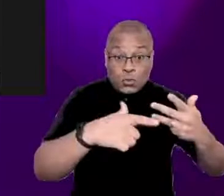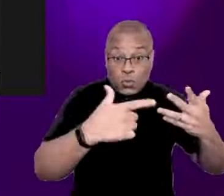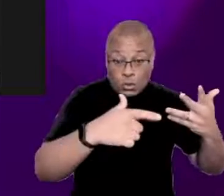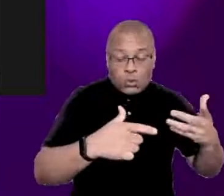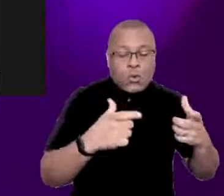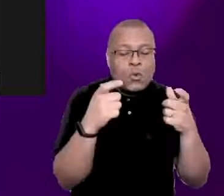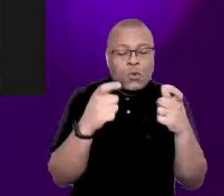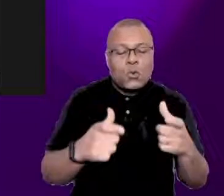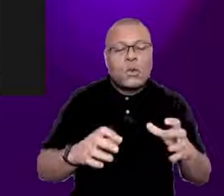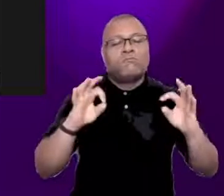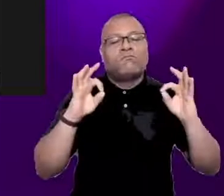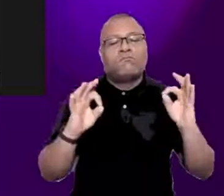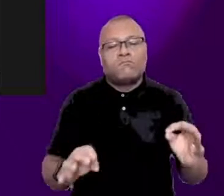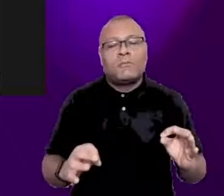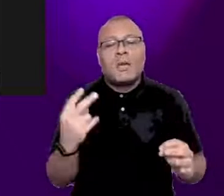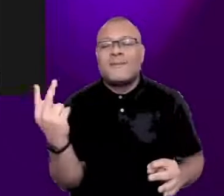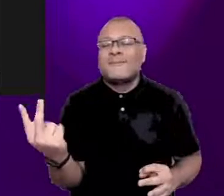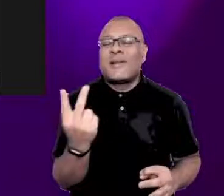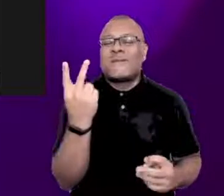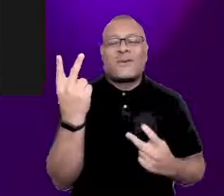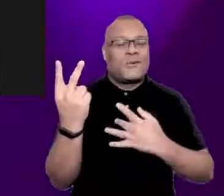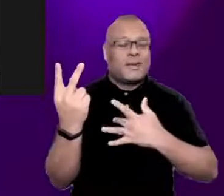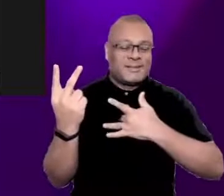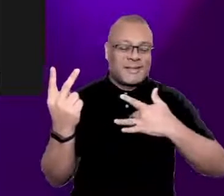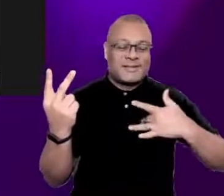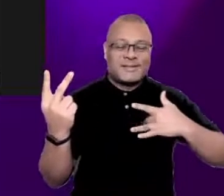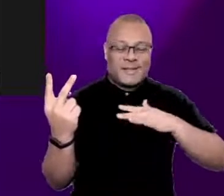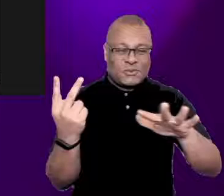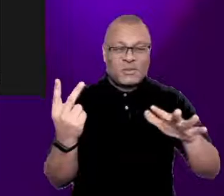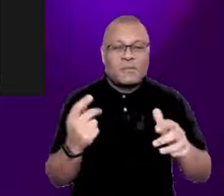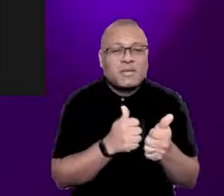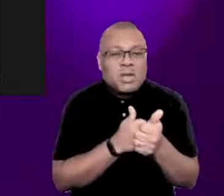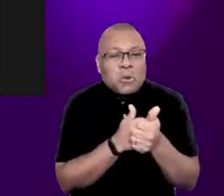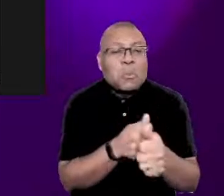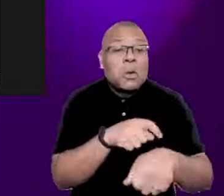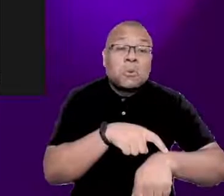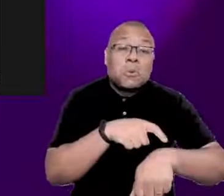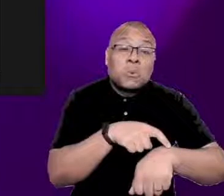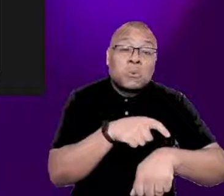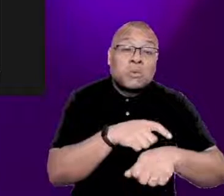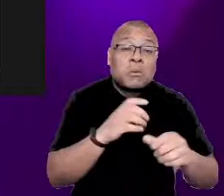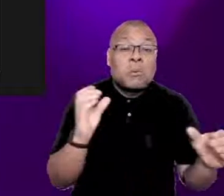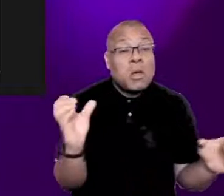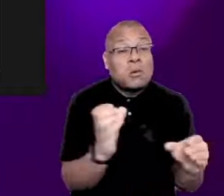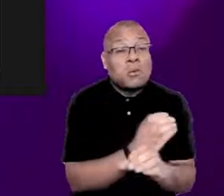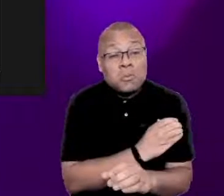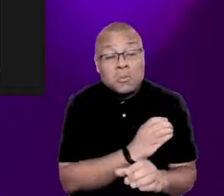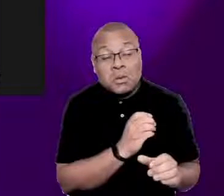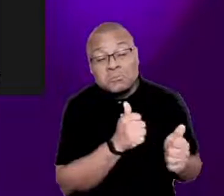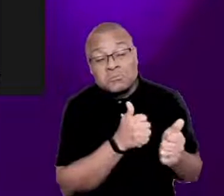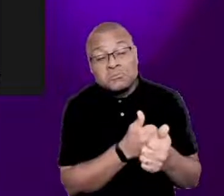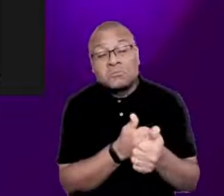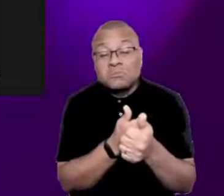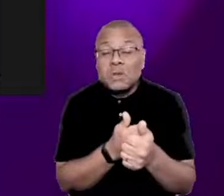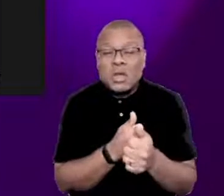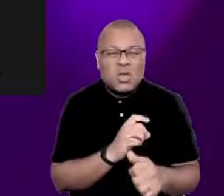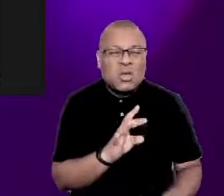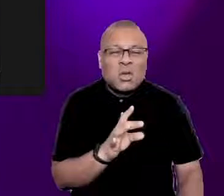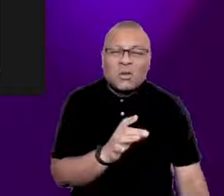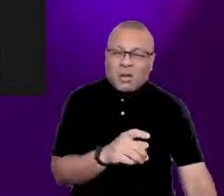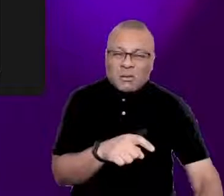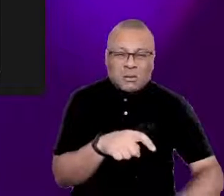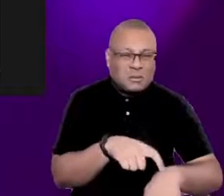que a gente fale em valor em saúde. Mas só medir tempo de permanência, ou só olhar desfechos clínicos, que são esses desfechos